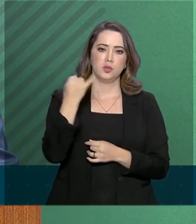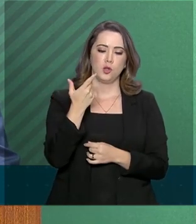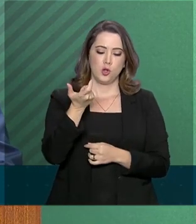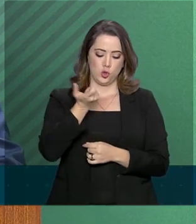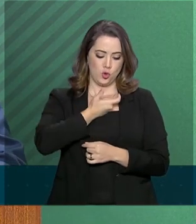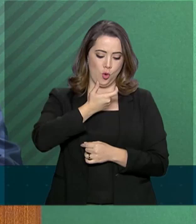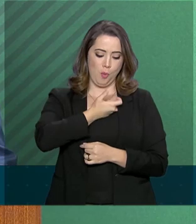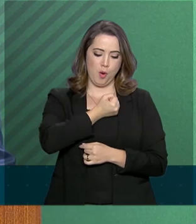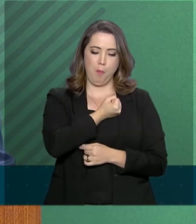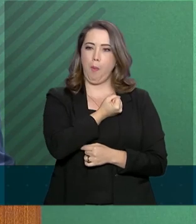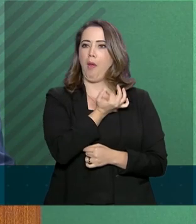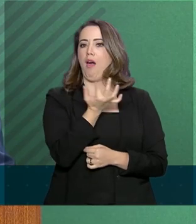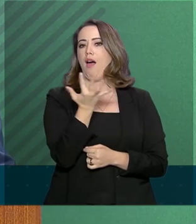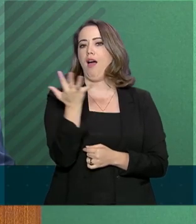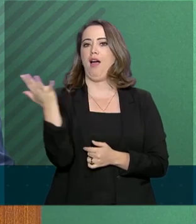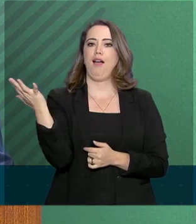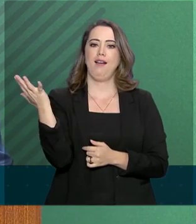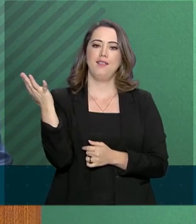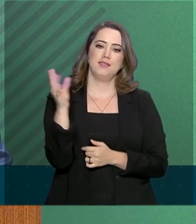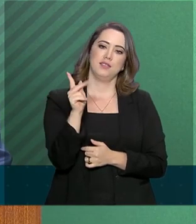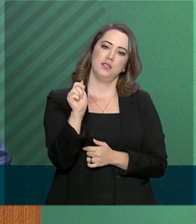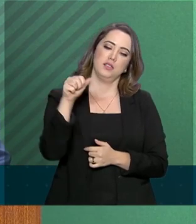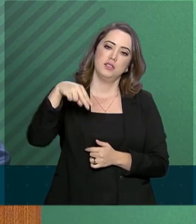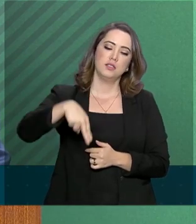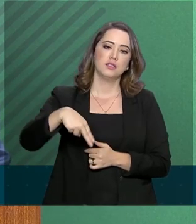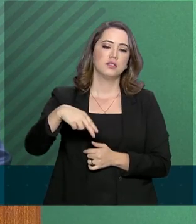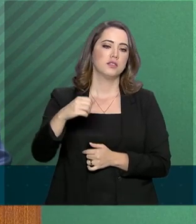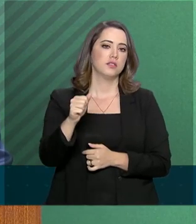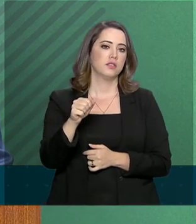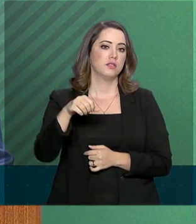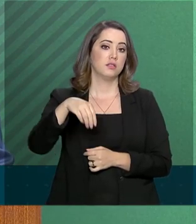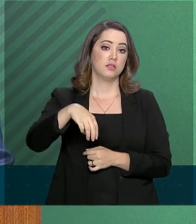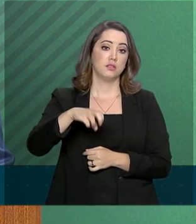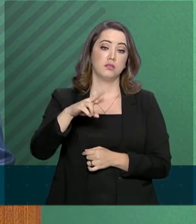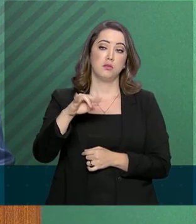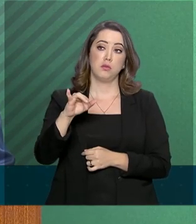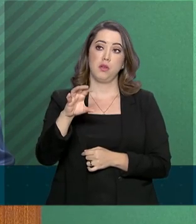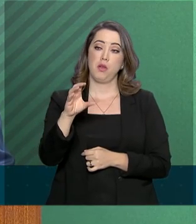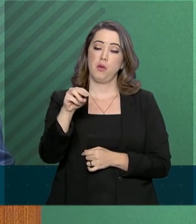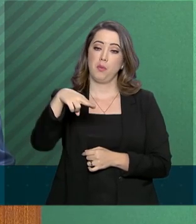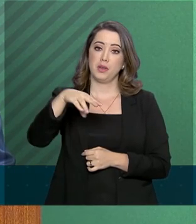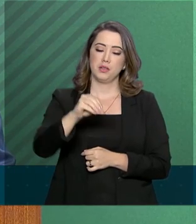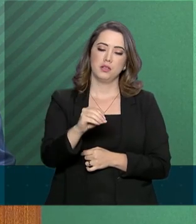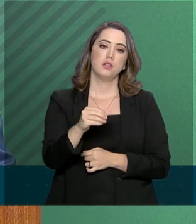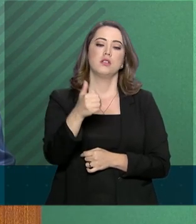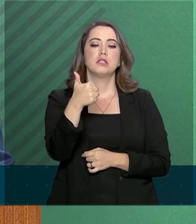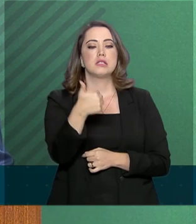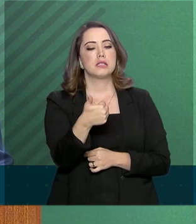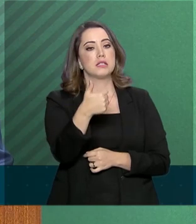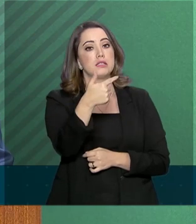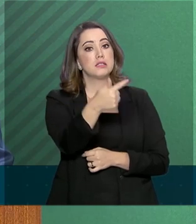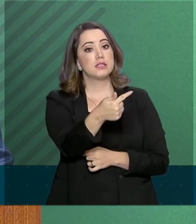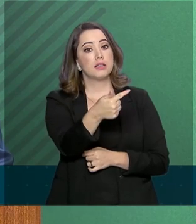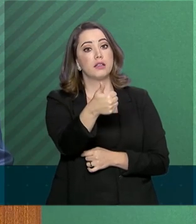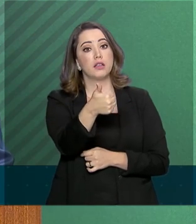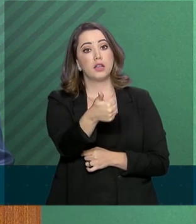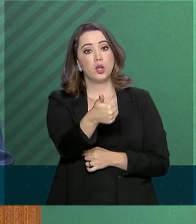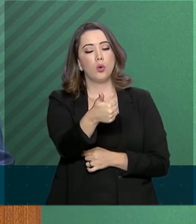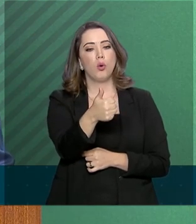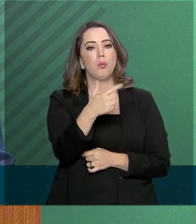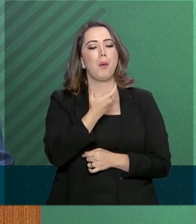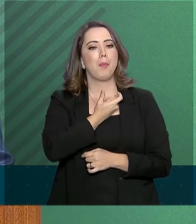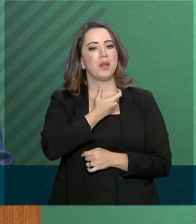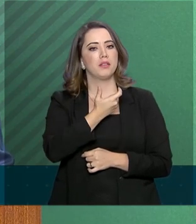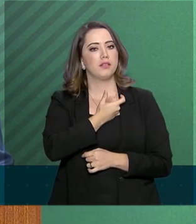número de medalhas em pan-americanos totalizando 171 medalhas sendo